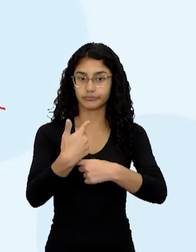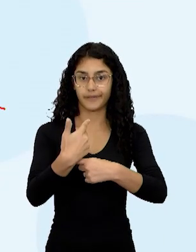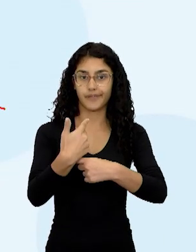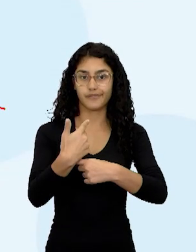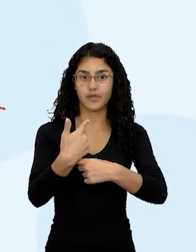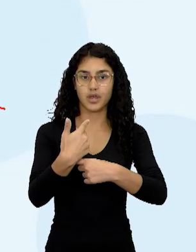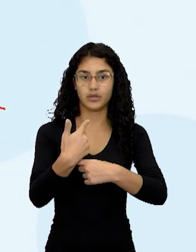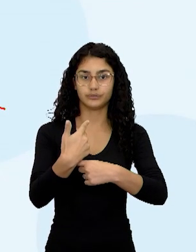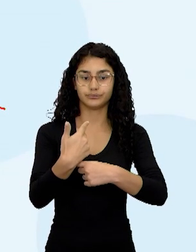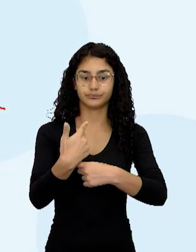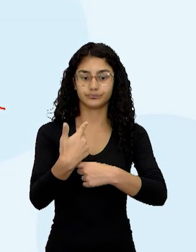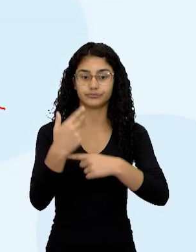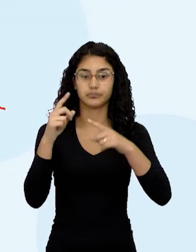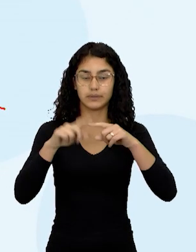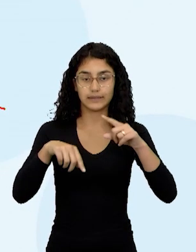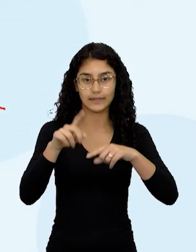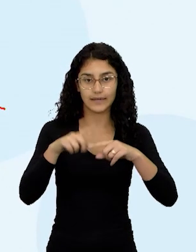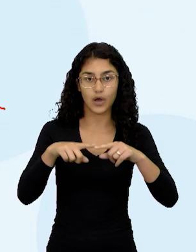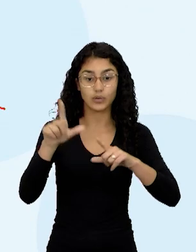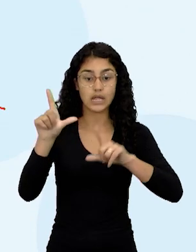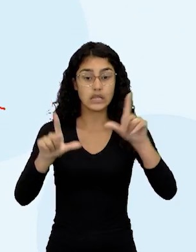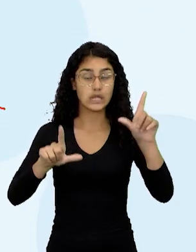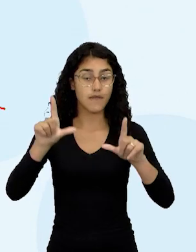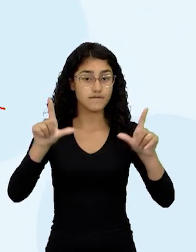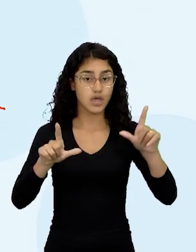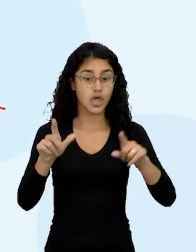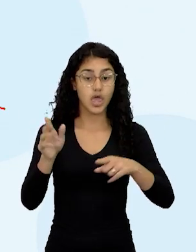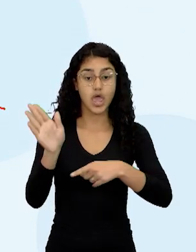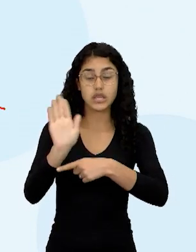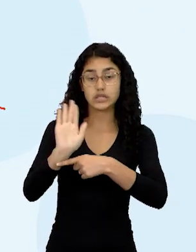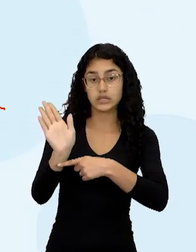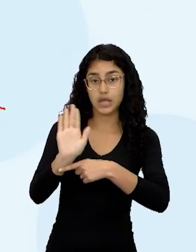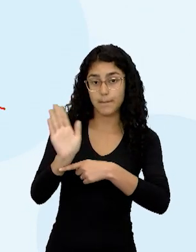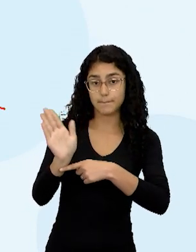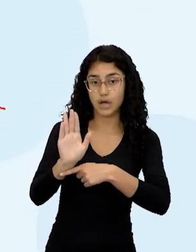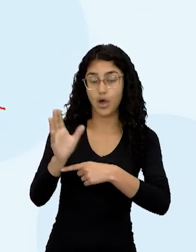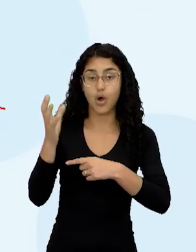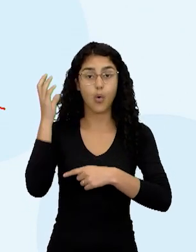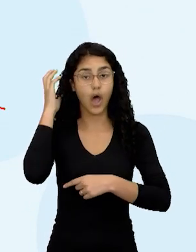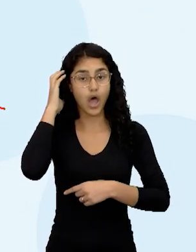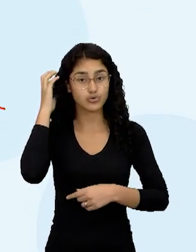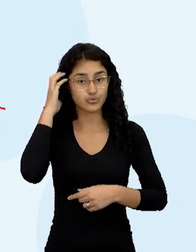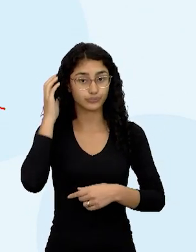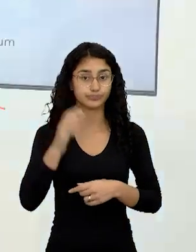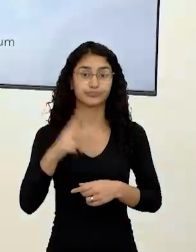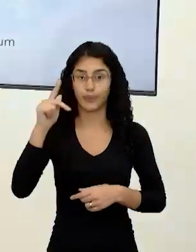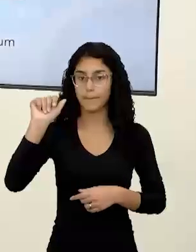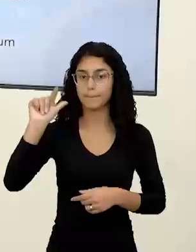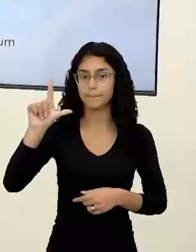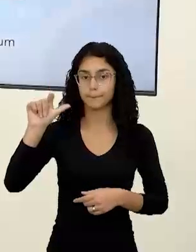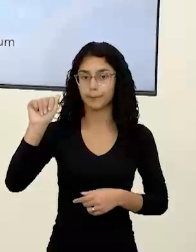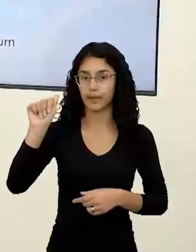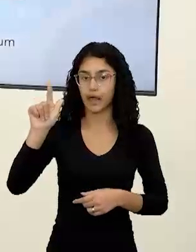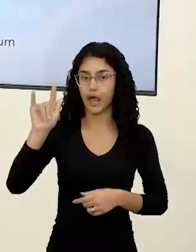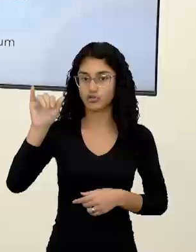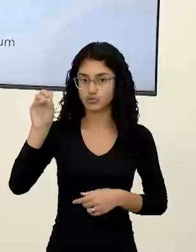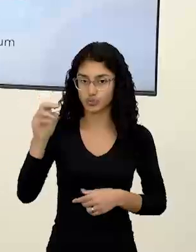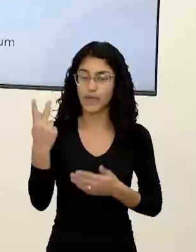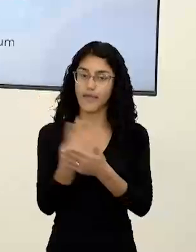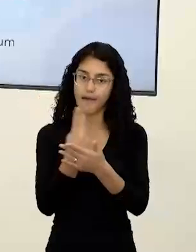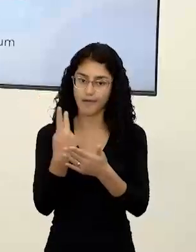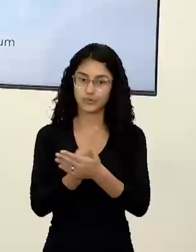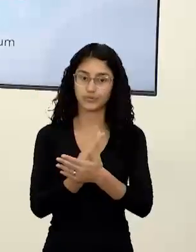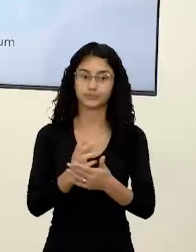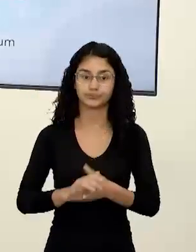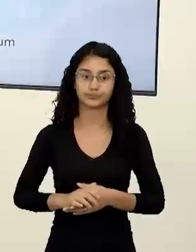direitos autorais, você não tem o direito de filmar alguma coisa e depois executar, tá? Então, assim, não